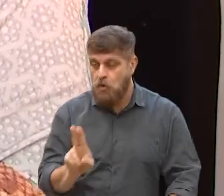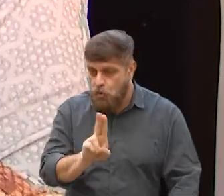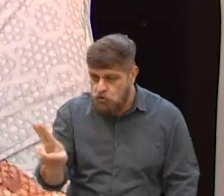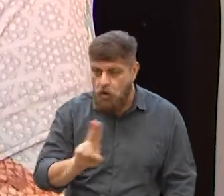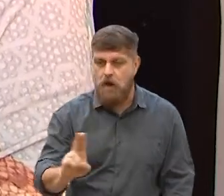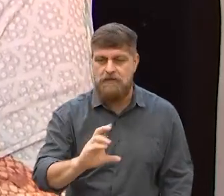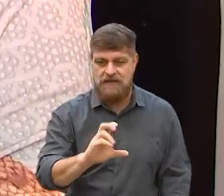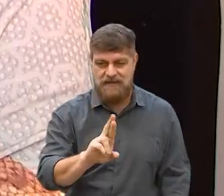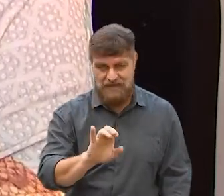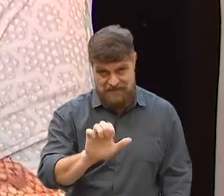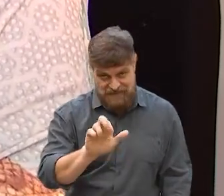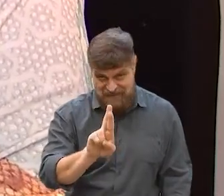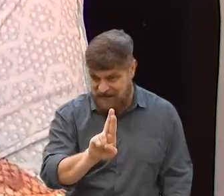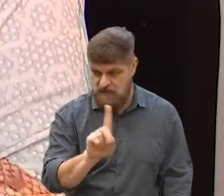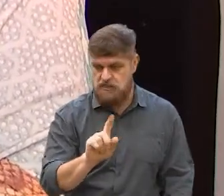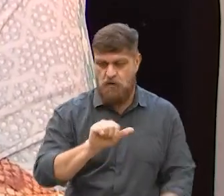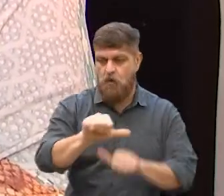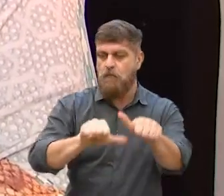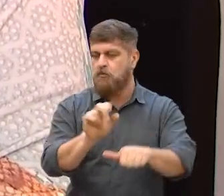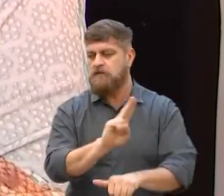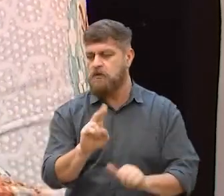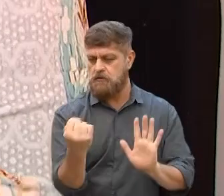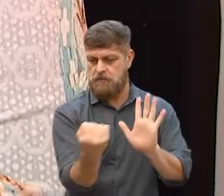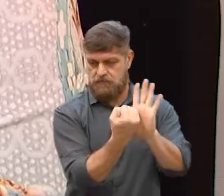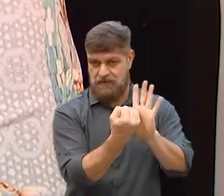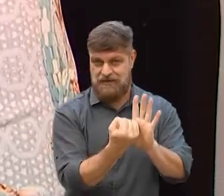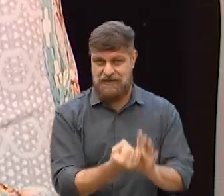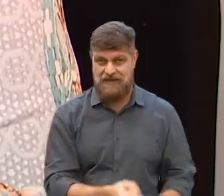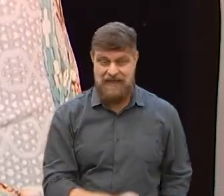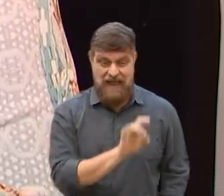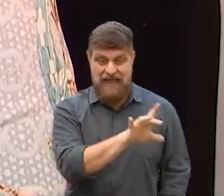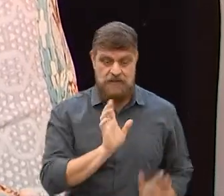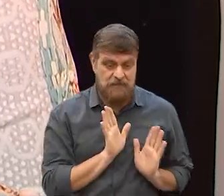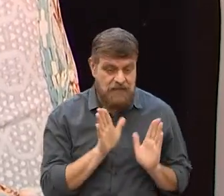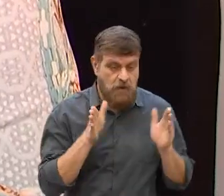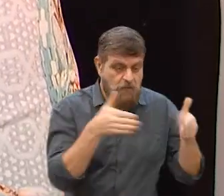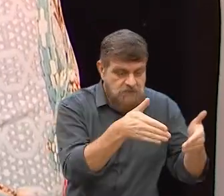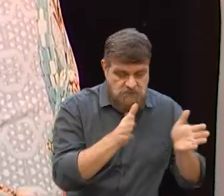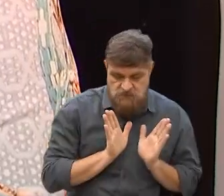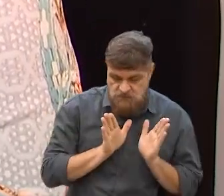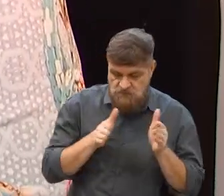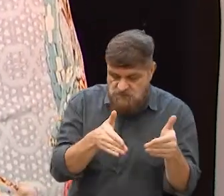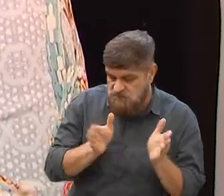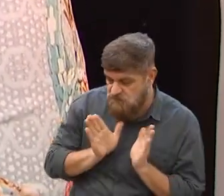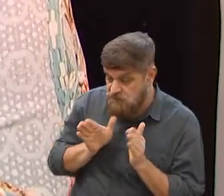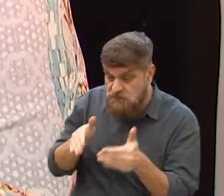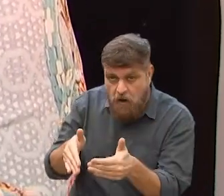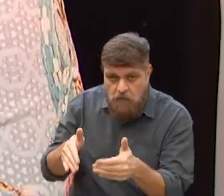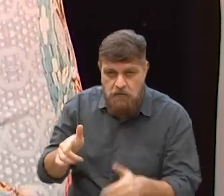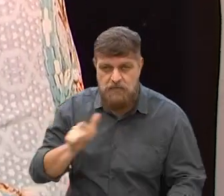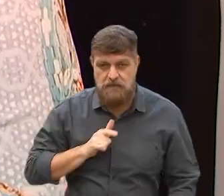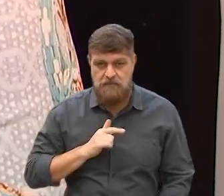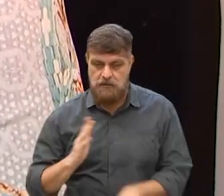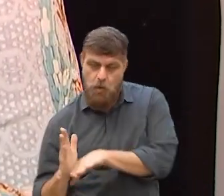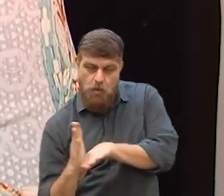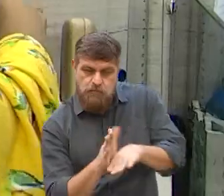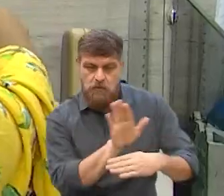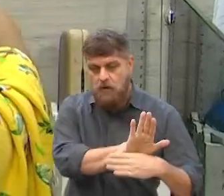era diferente na época, né? E nesse inteirinho eu acabei conhecendo uma pessoa